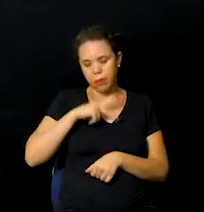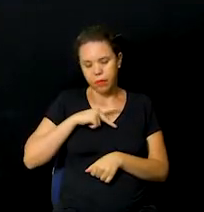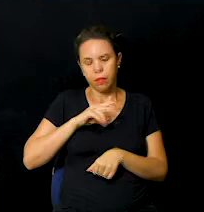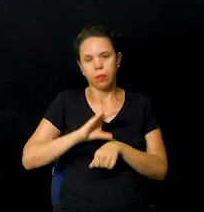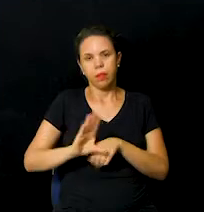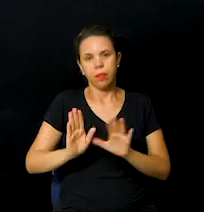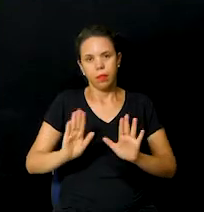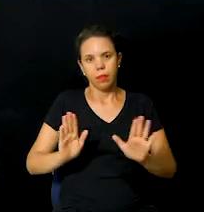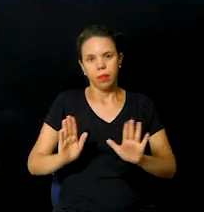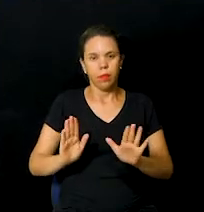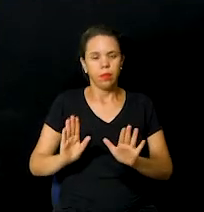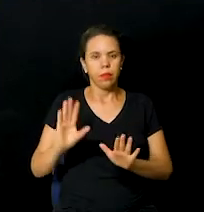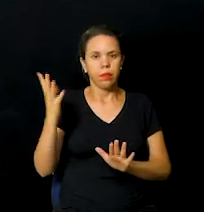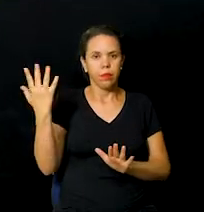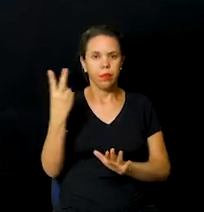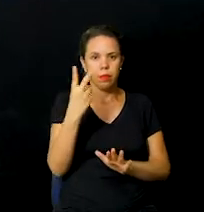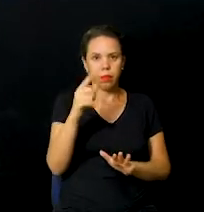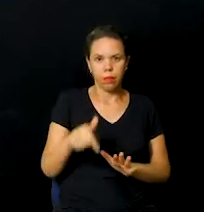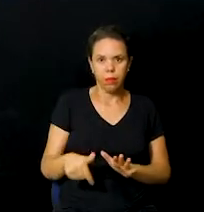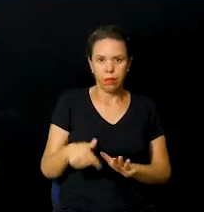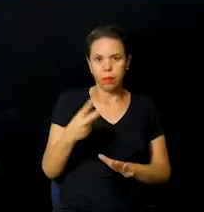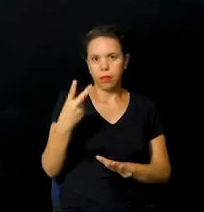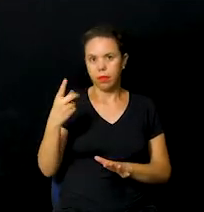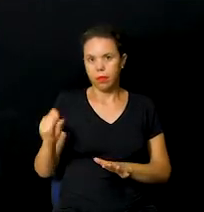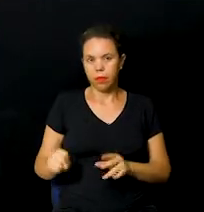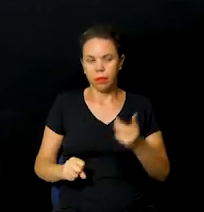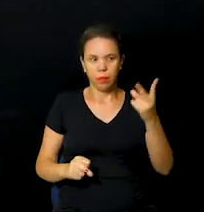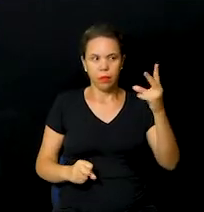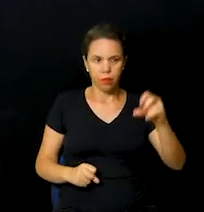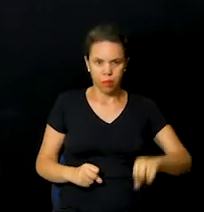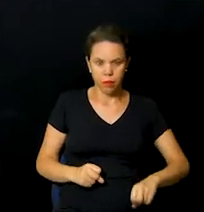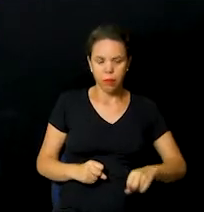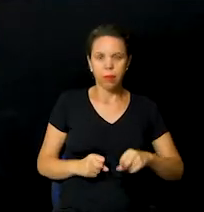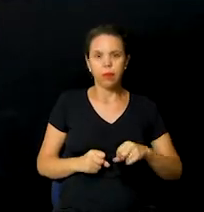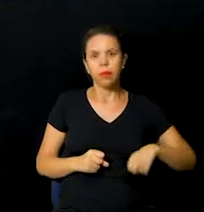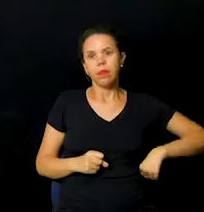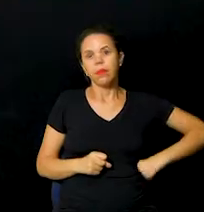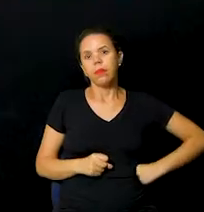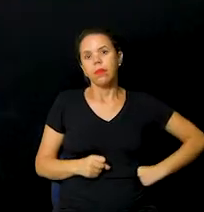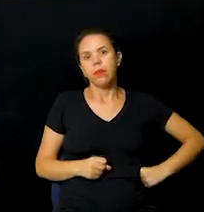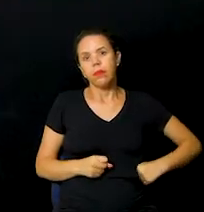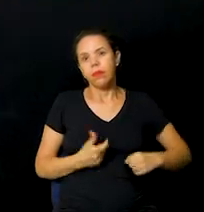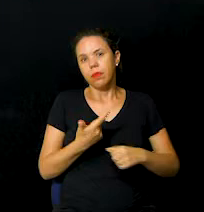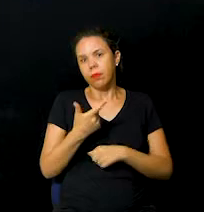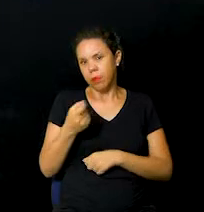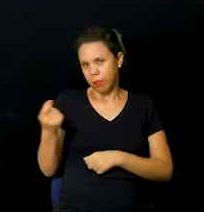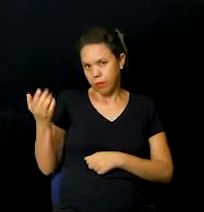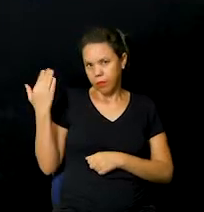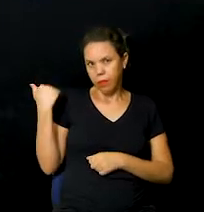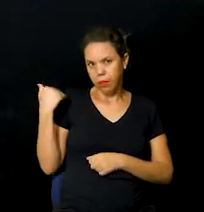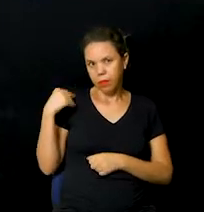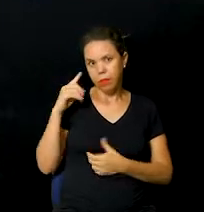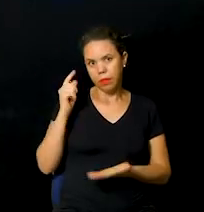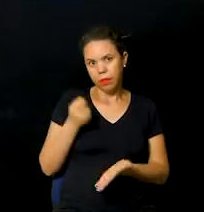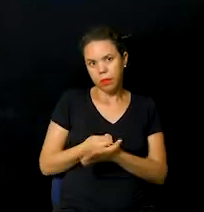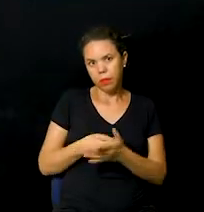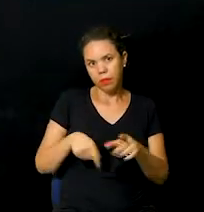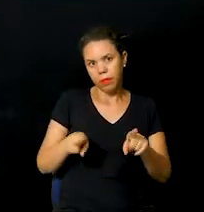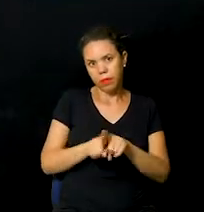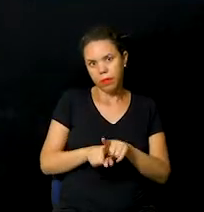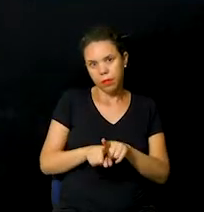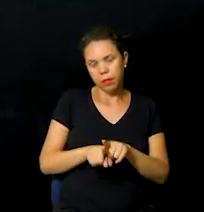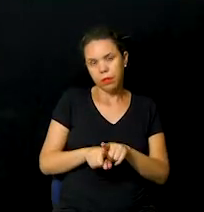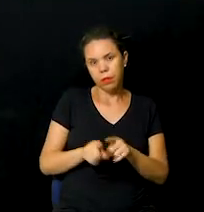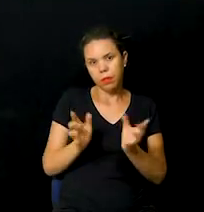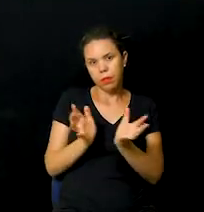cobro. Então, ele ocorreu em 2017, 18, 19. E em 2020, eu decidi também